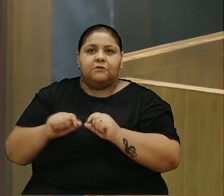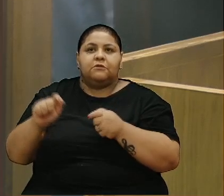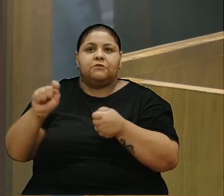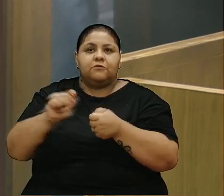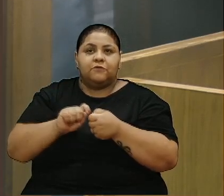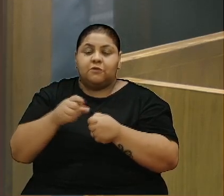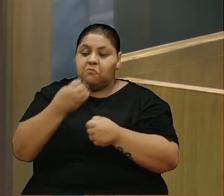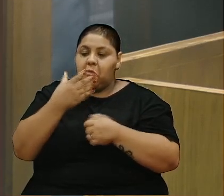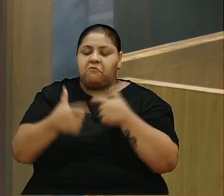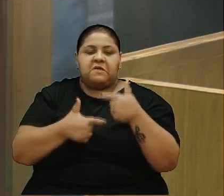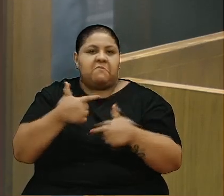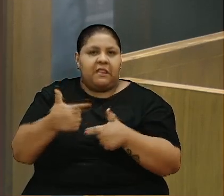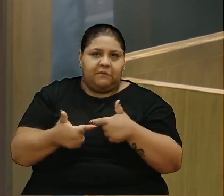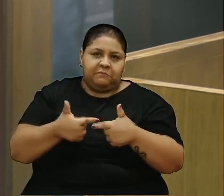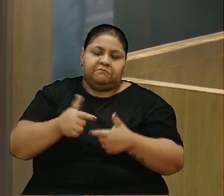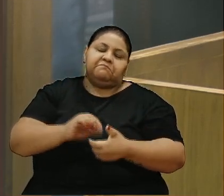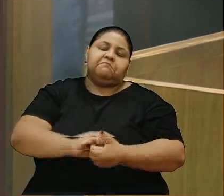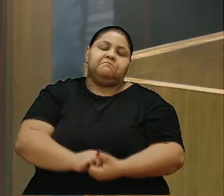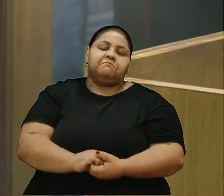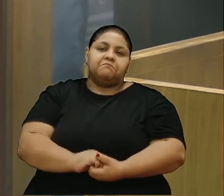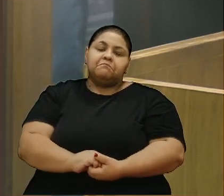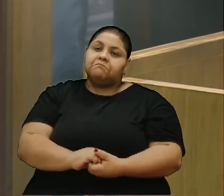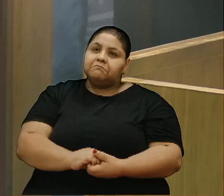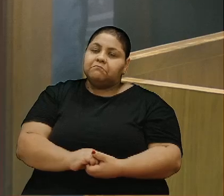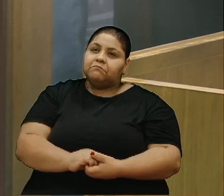um bom trabalho.